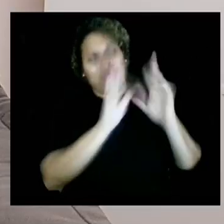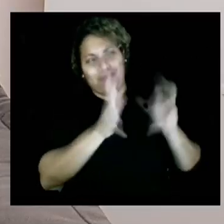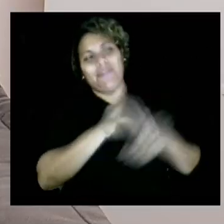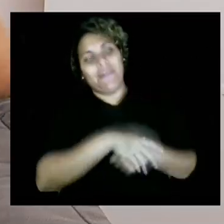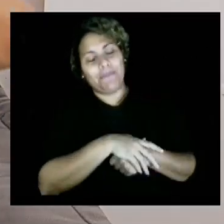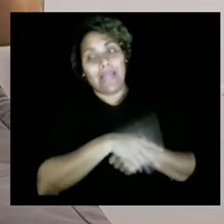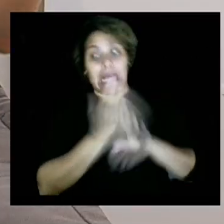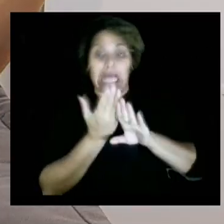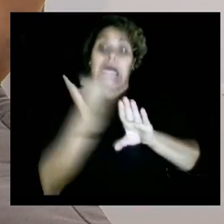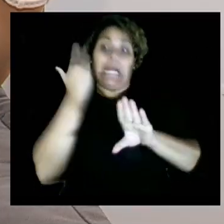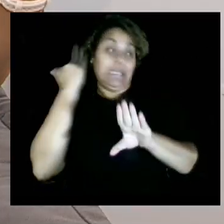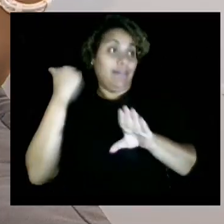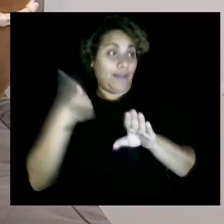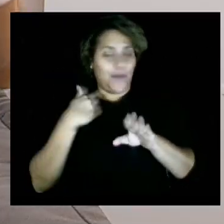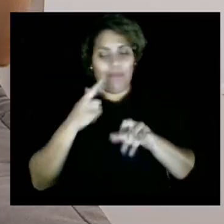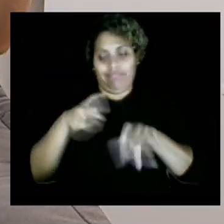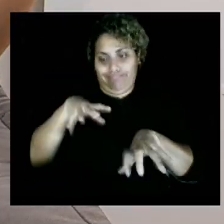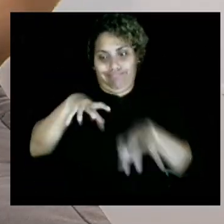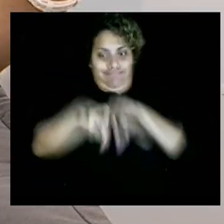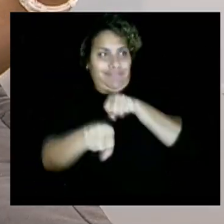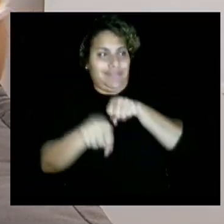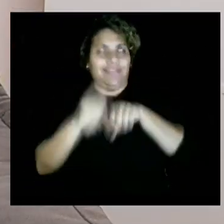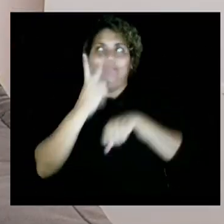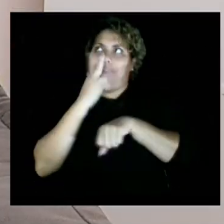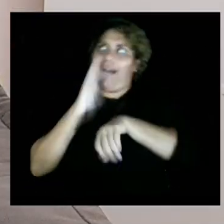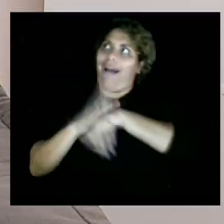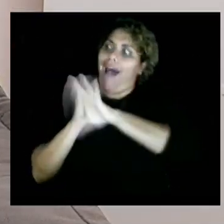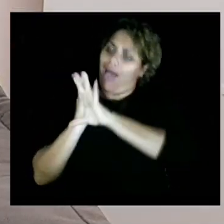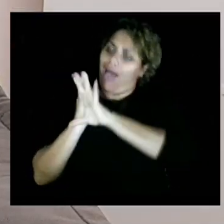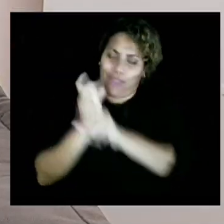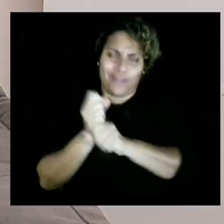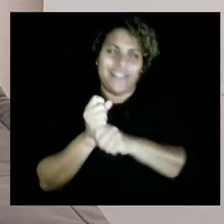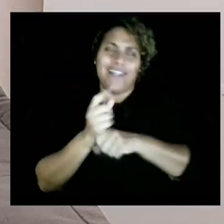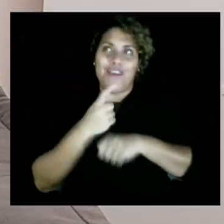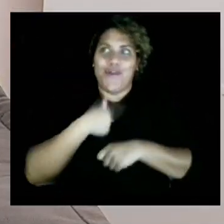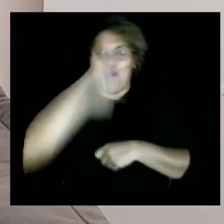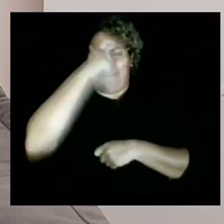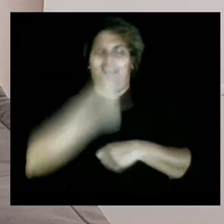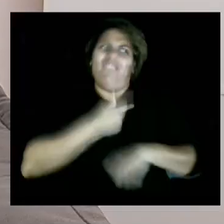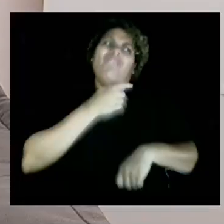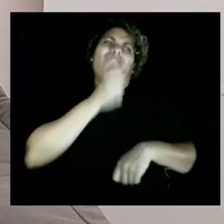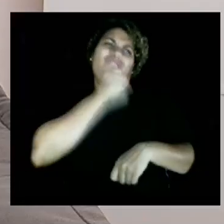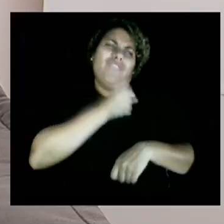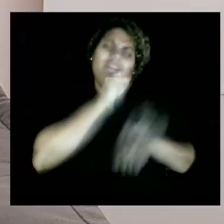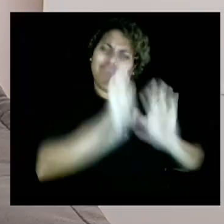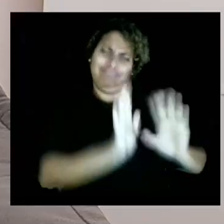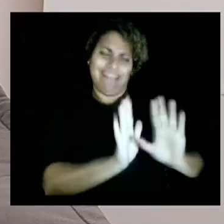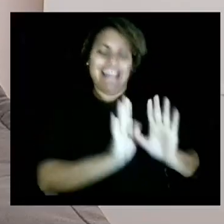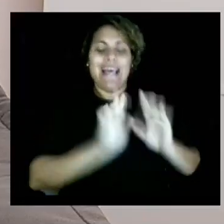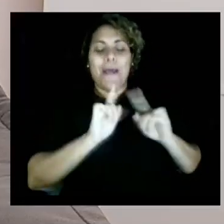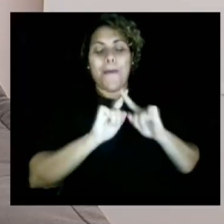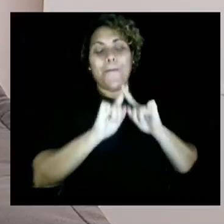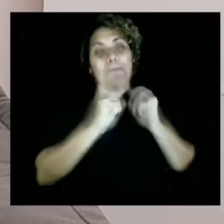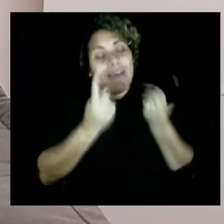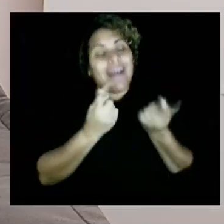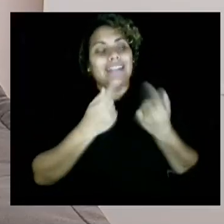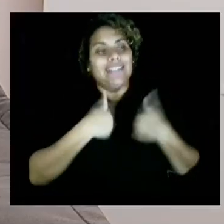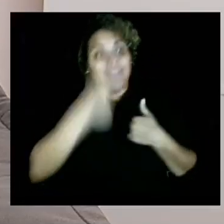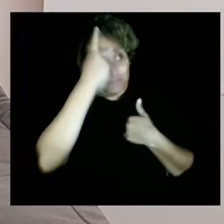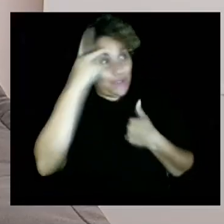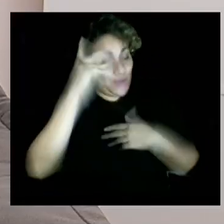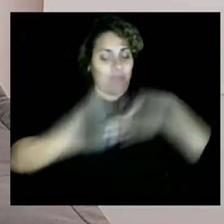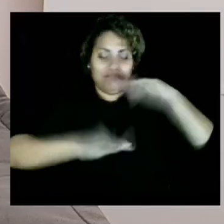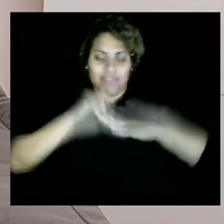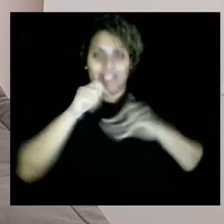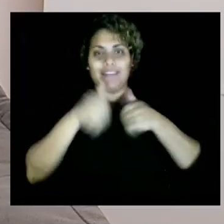me formei, né, parece tantos anos, não sou tão velha assim, mas as pessoas estavam fazendo, né, o segundo grau, ia pra